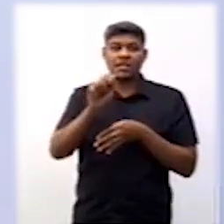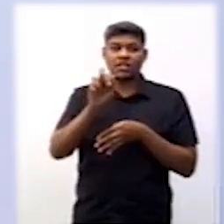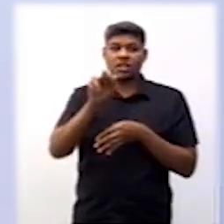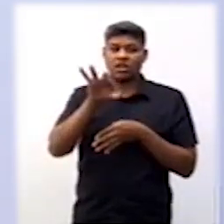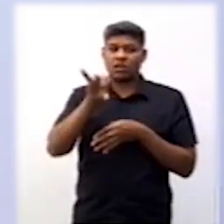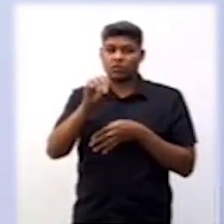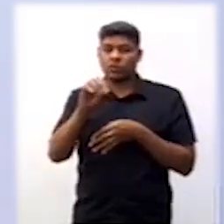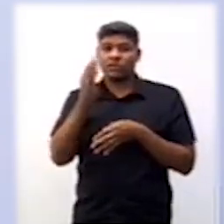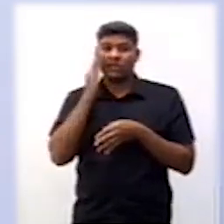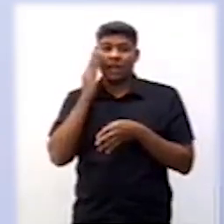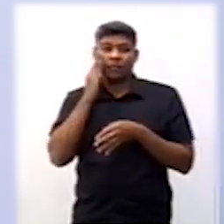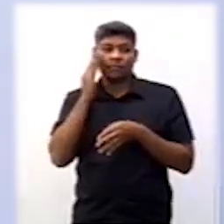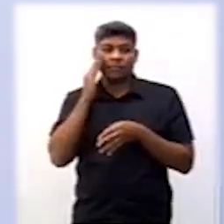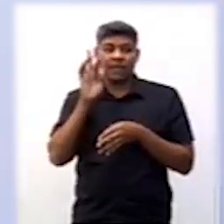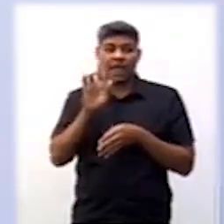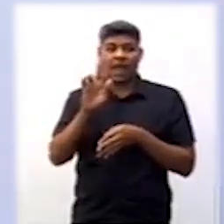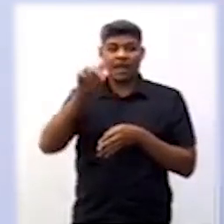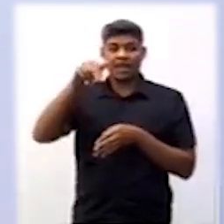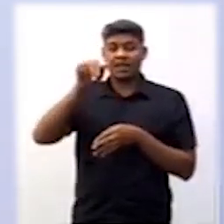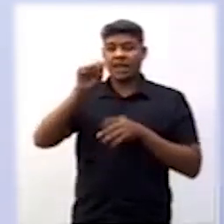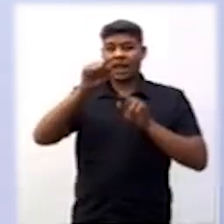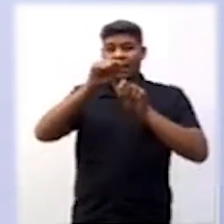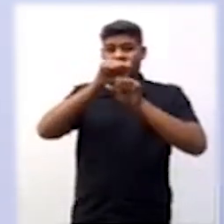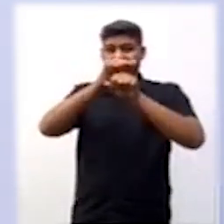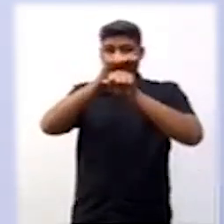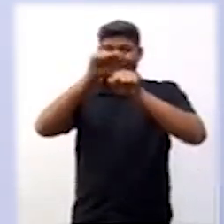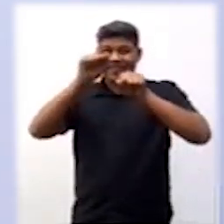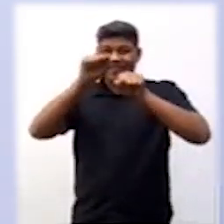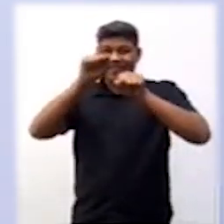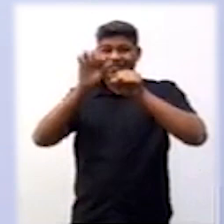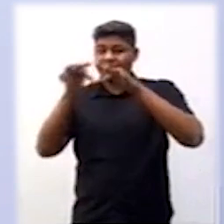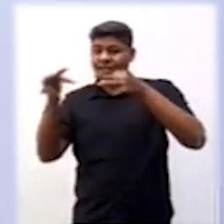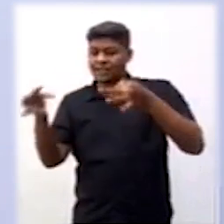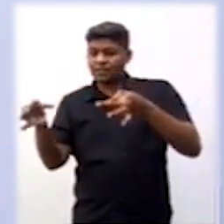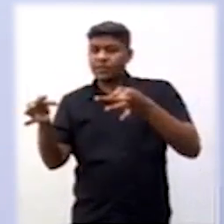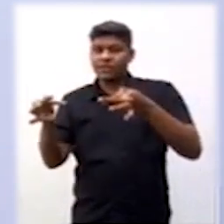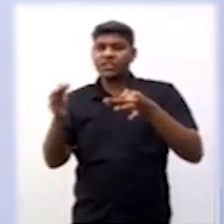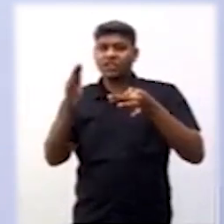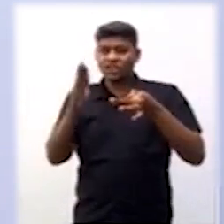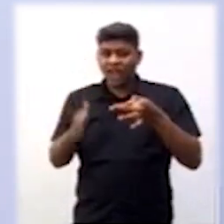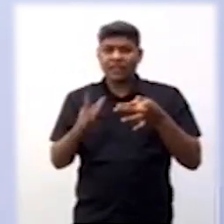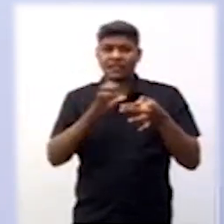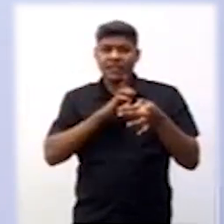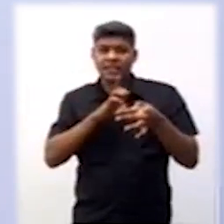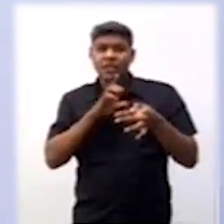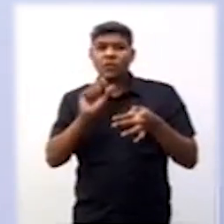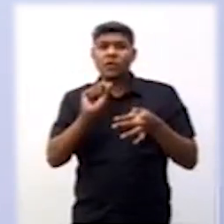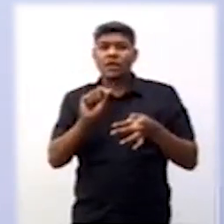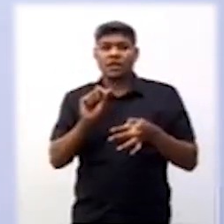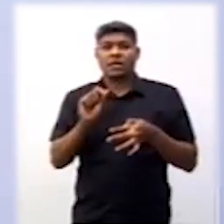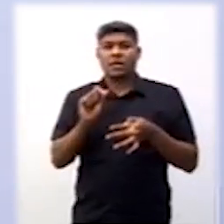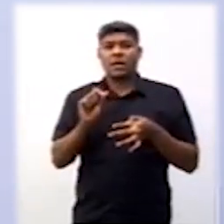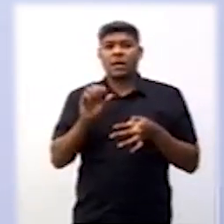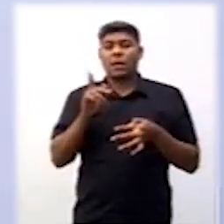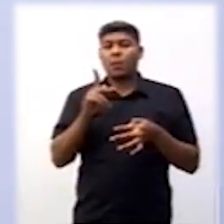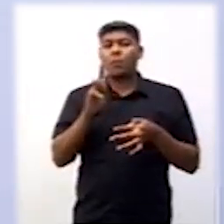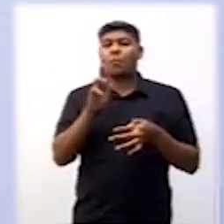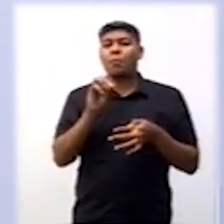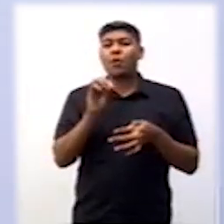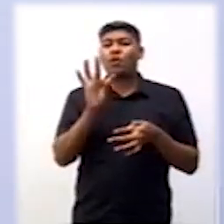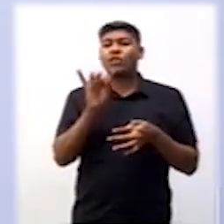uma fita simples, e ele já produz o quê? Proteínas. Lembrando que a produção